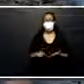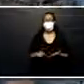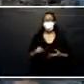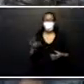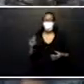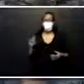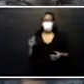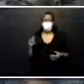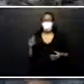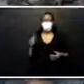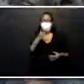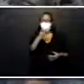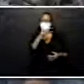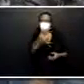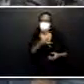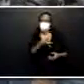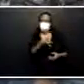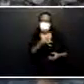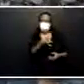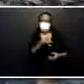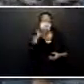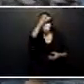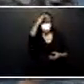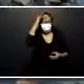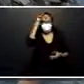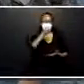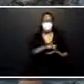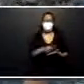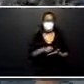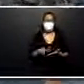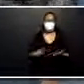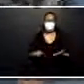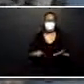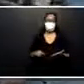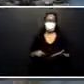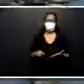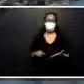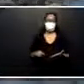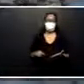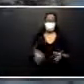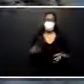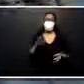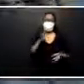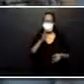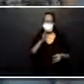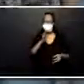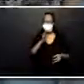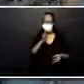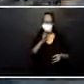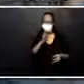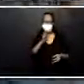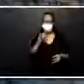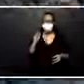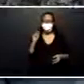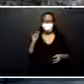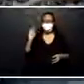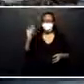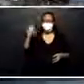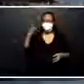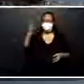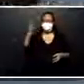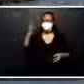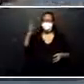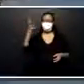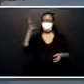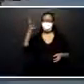posição do autor? Que ele reconhece, mesmo que seja prematuro qualquer juízo, qualquer análise,